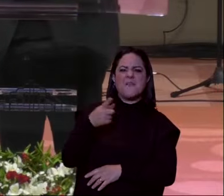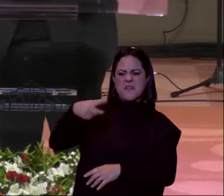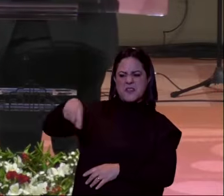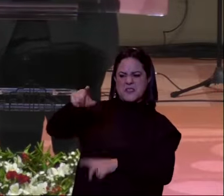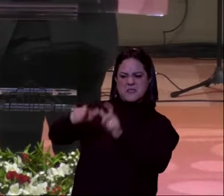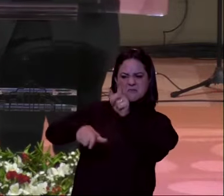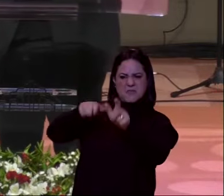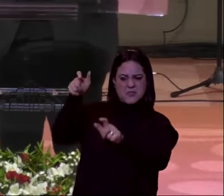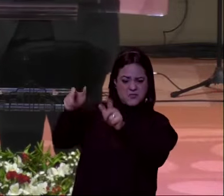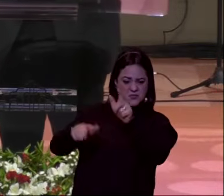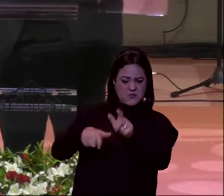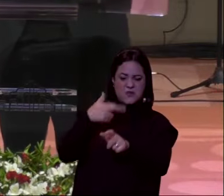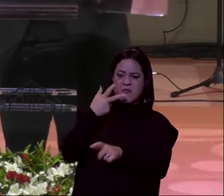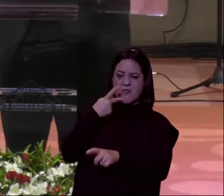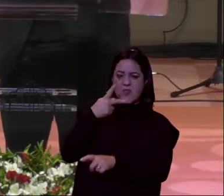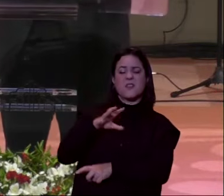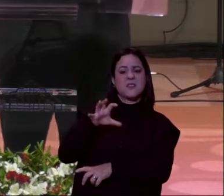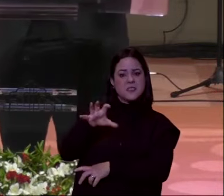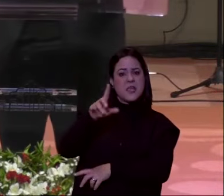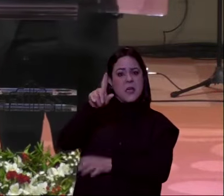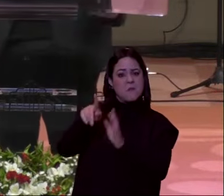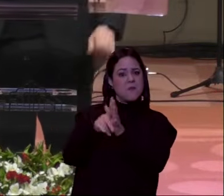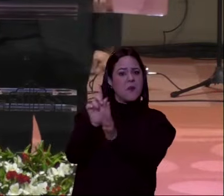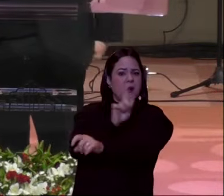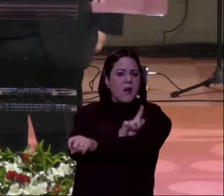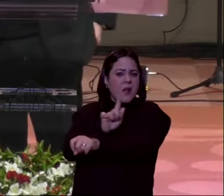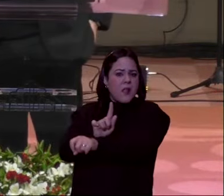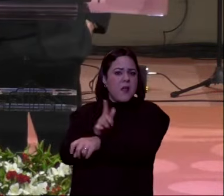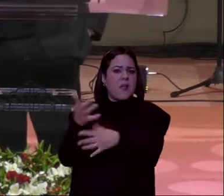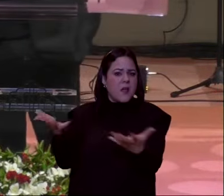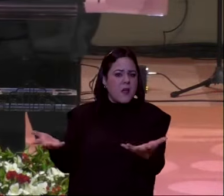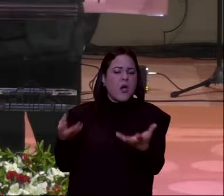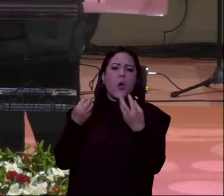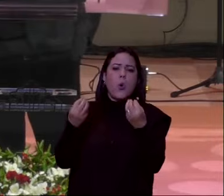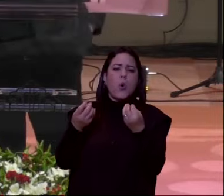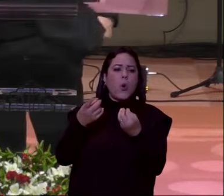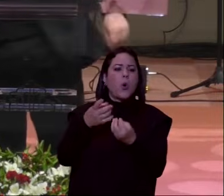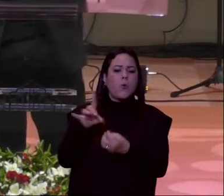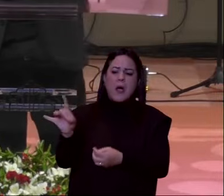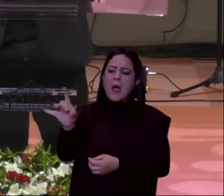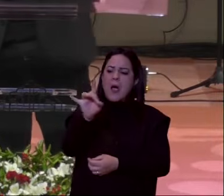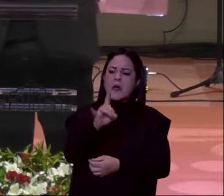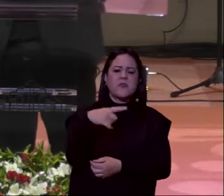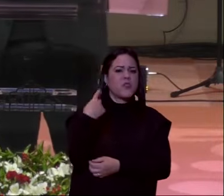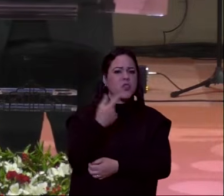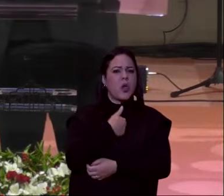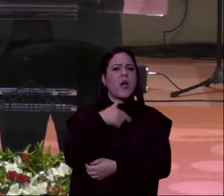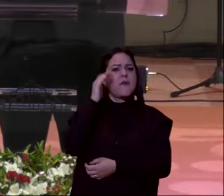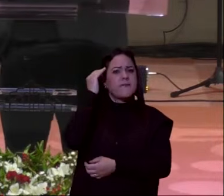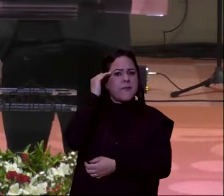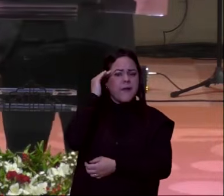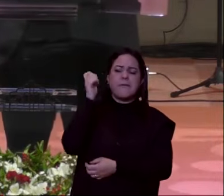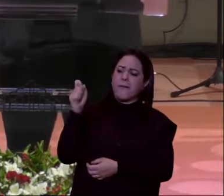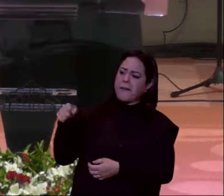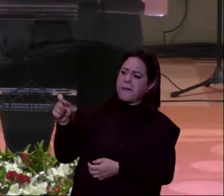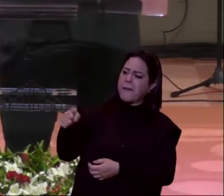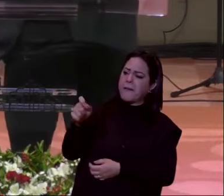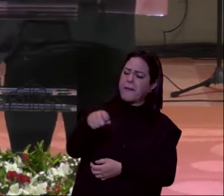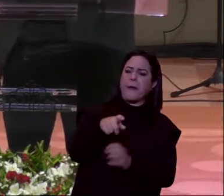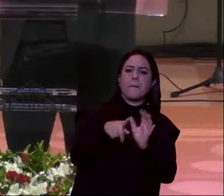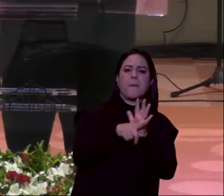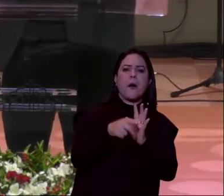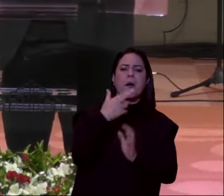essas pessoas que estão falando assim são da Galileia. Como é que cada um de nós as ouvimos falar na